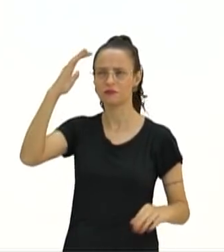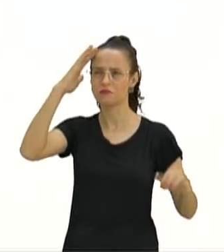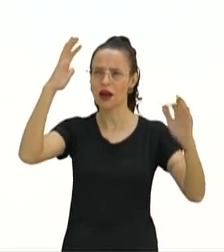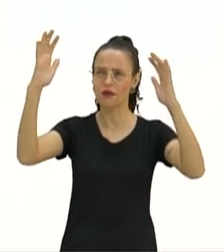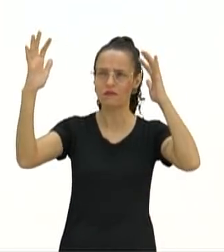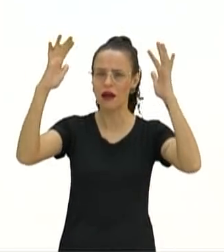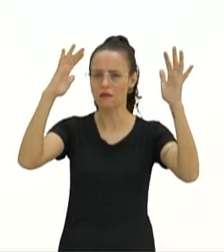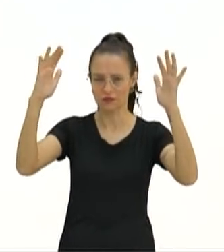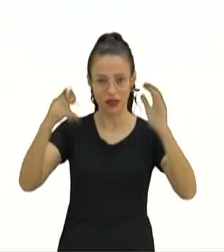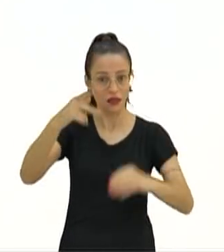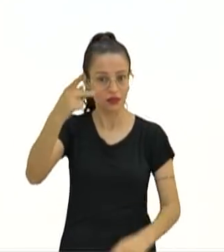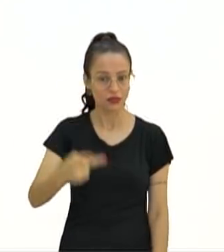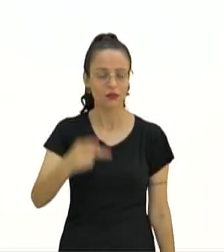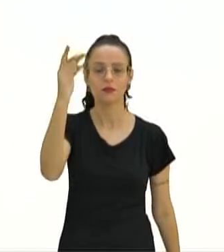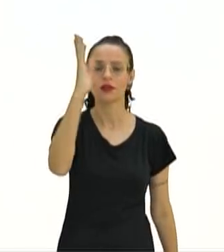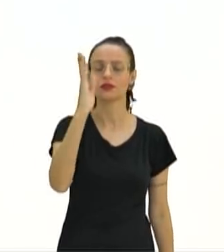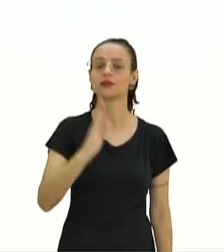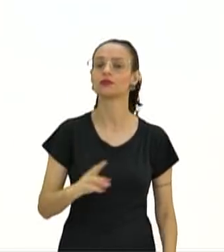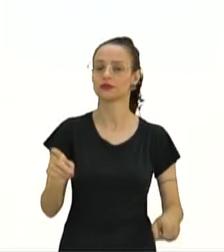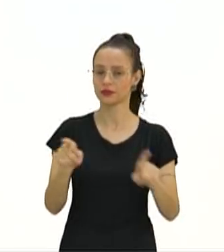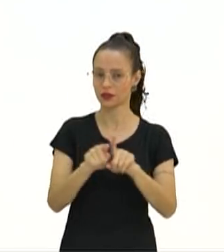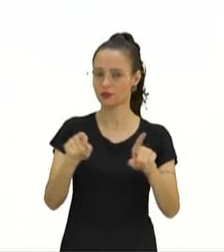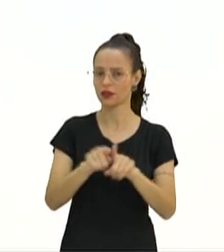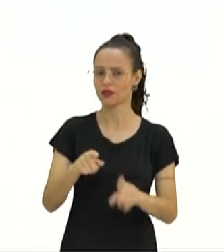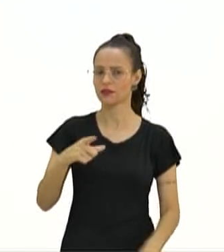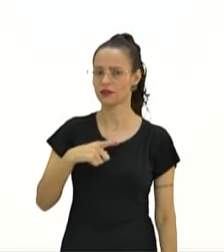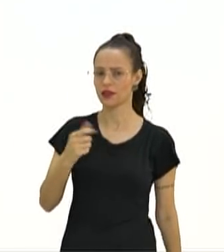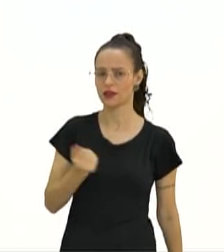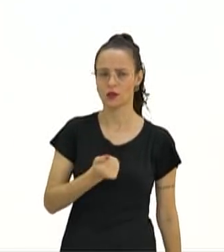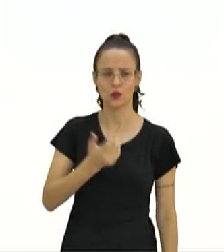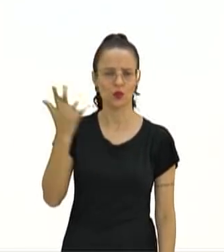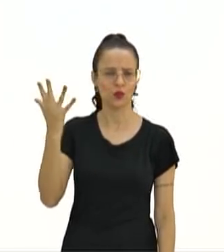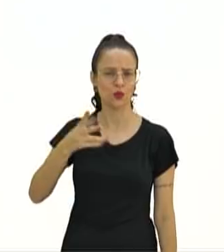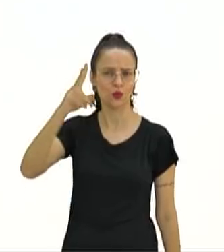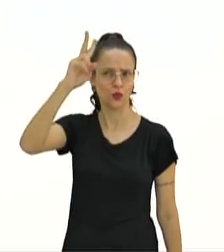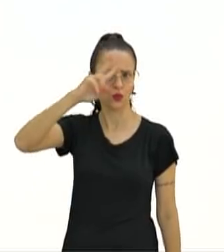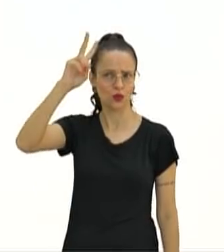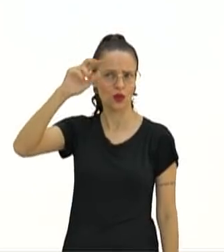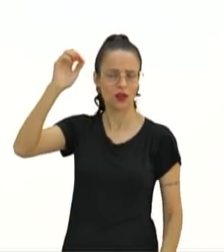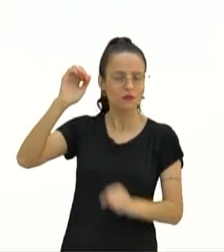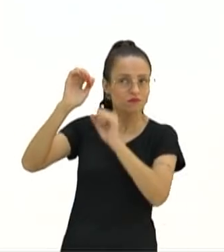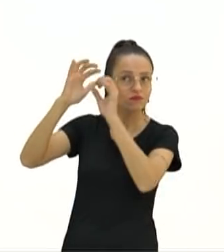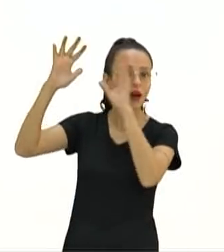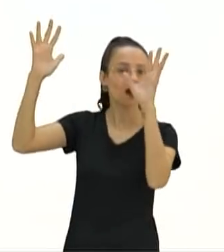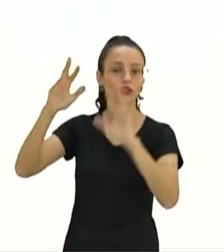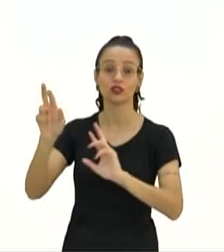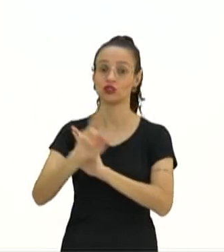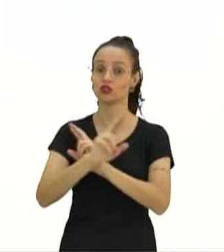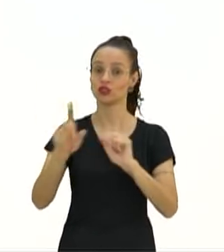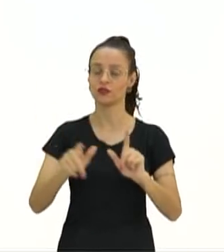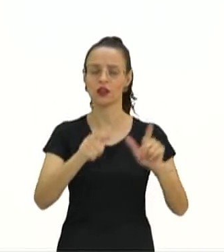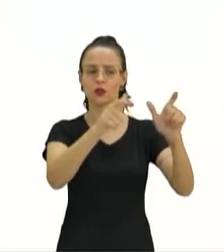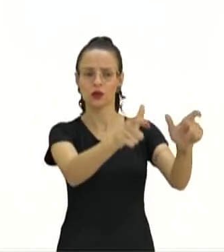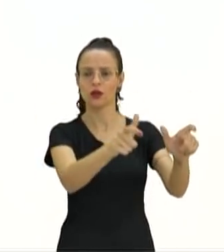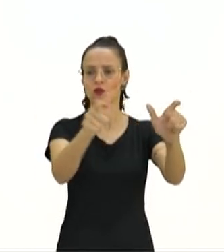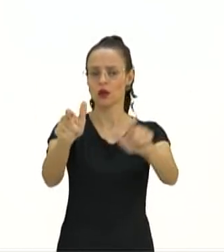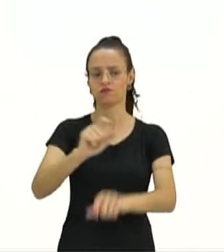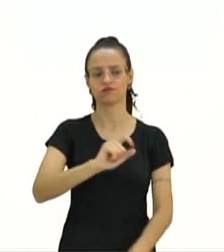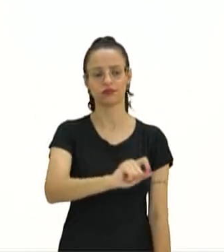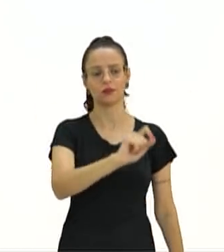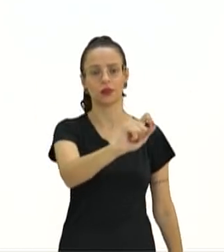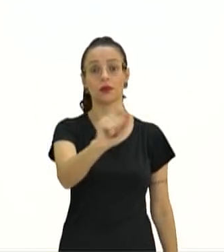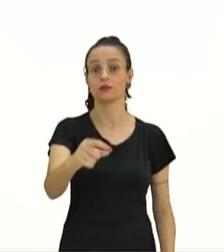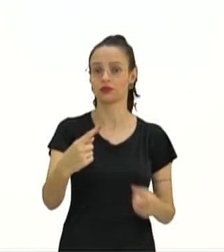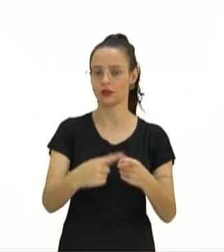No Brasil, também temos muitas histórias imaginárias que podem ser diferentes em cada região, pois